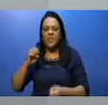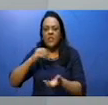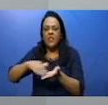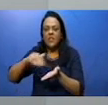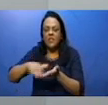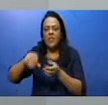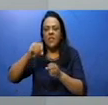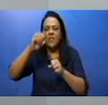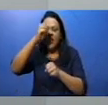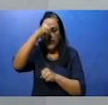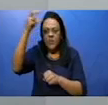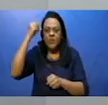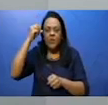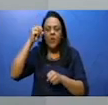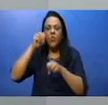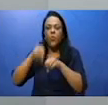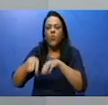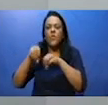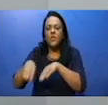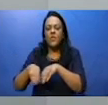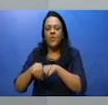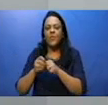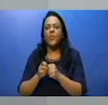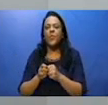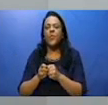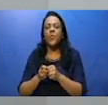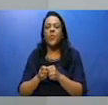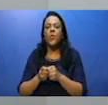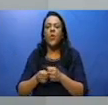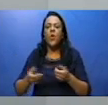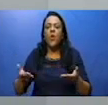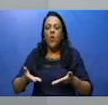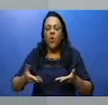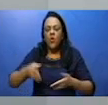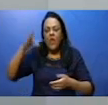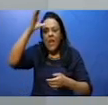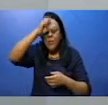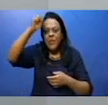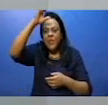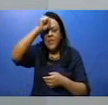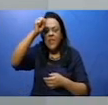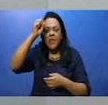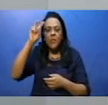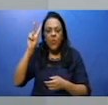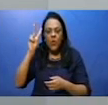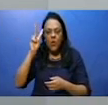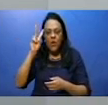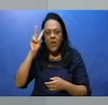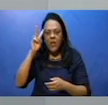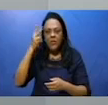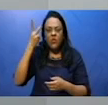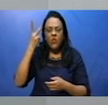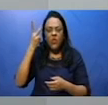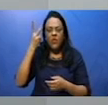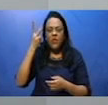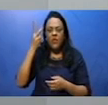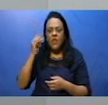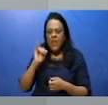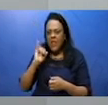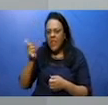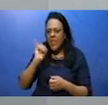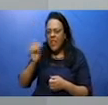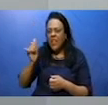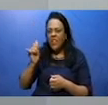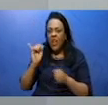essa nossa videoaula. Hoje nós trabalharemos as narrativas de terror, ou de horror, como pode ser